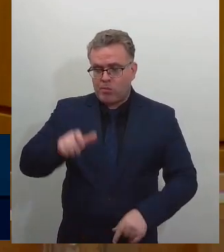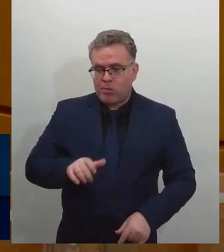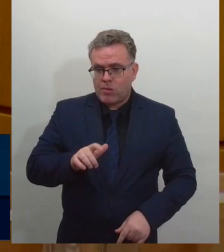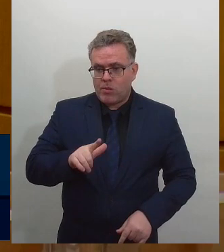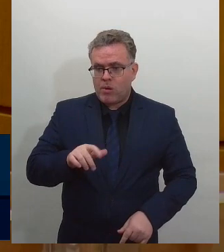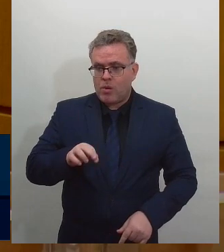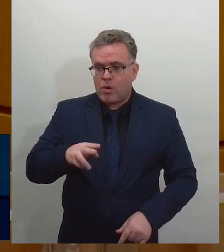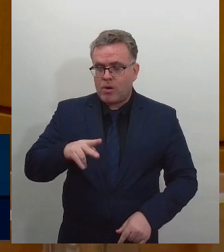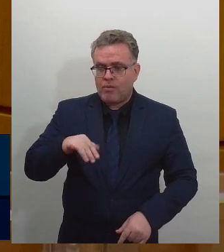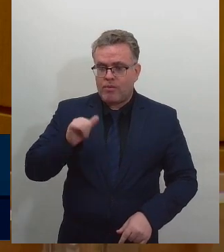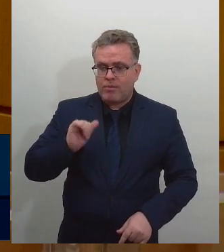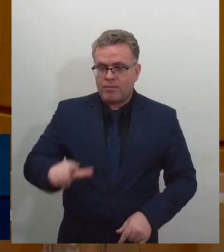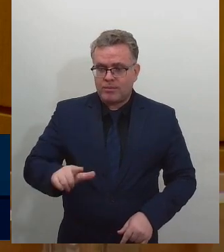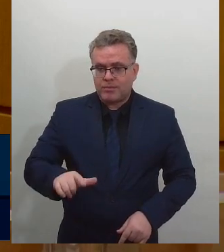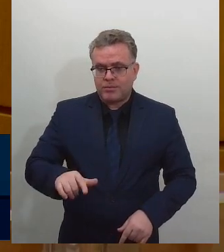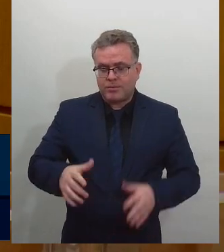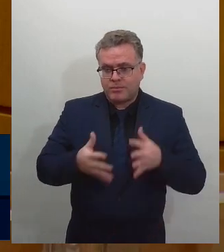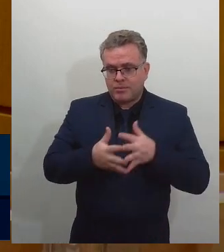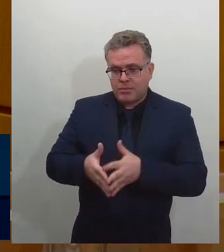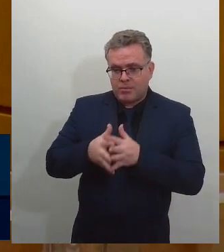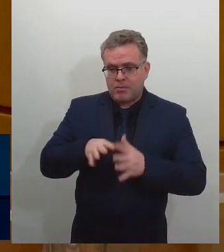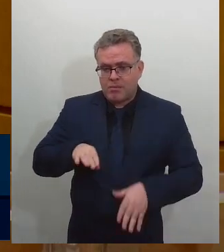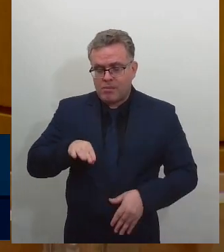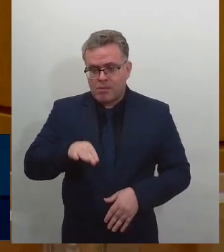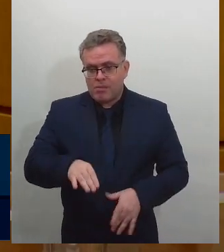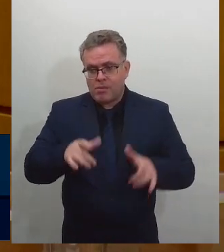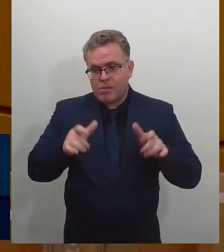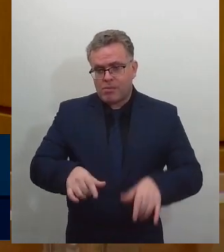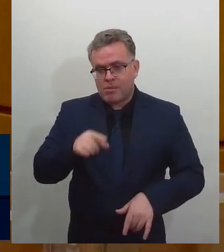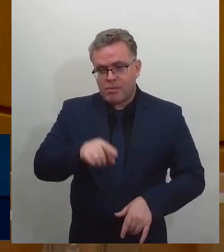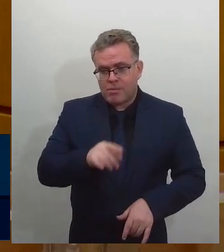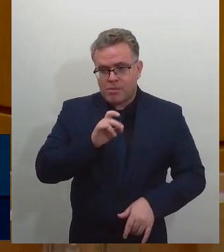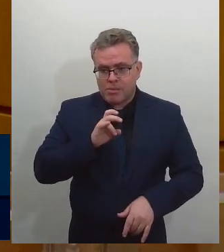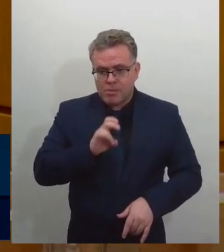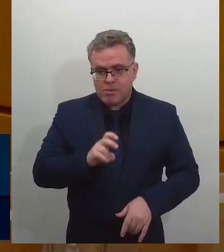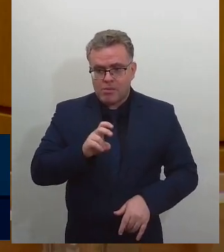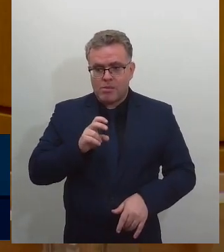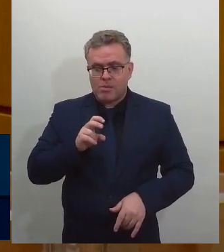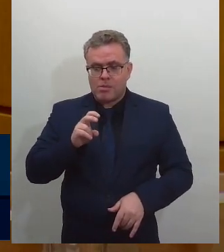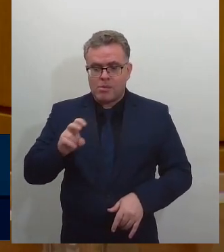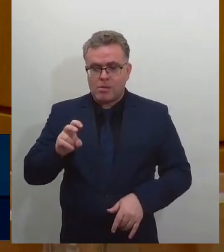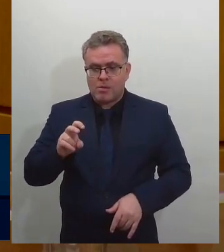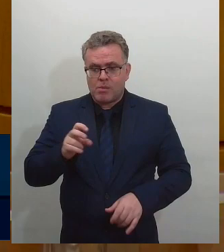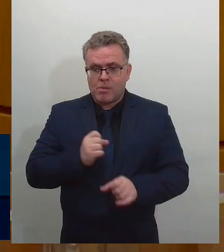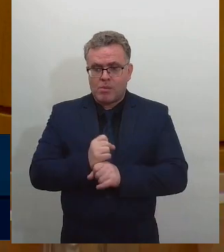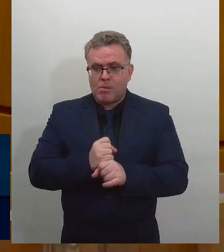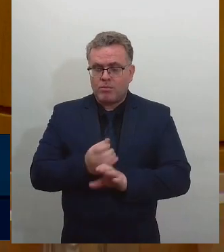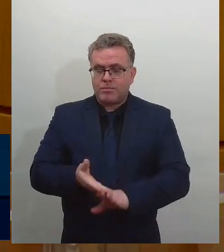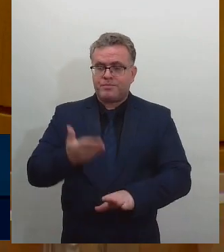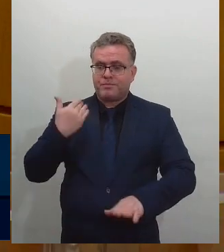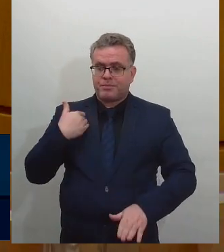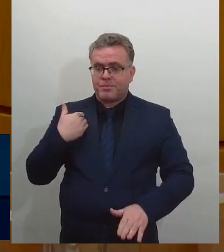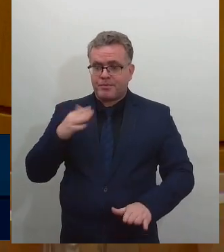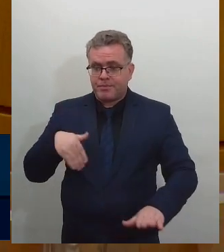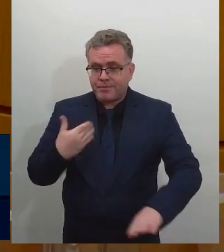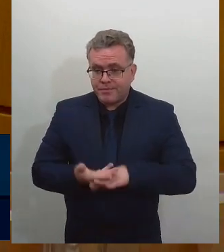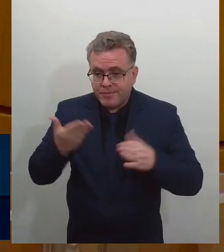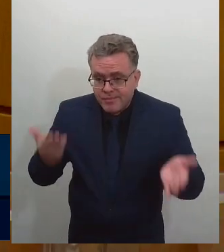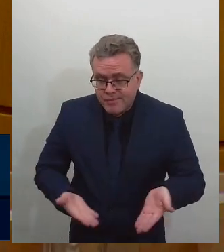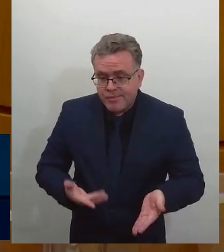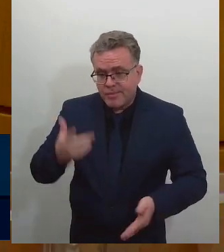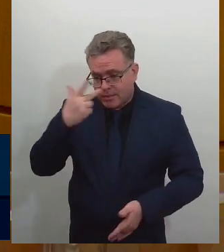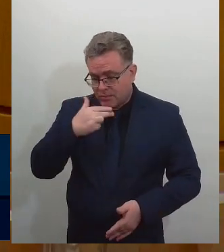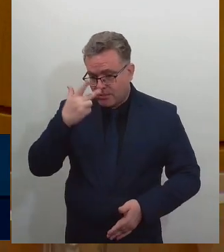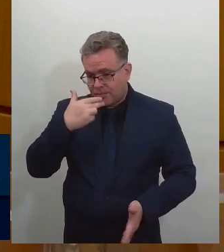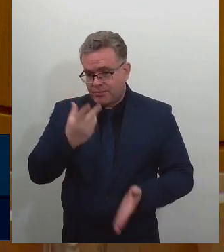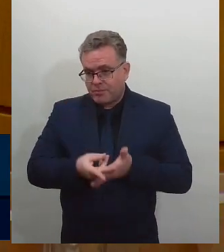caminhão-pipa para o sertão. 55 anos atrás, Adailton. E a gente ainda está nessa luta só para ter investimento